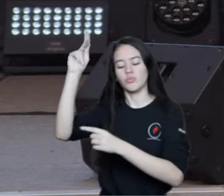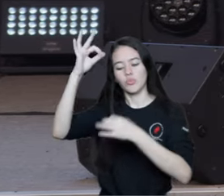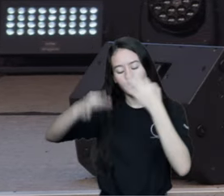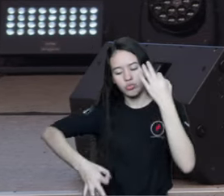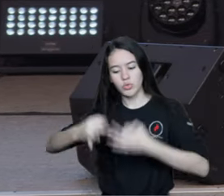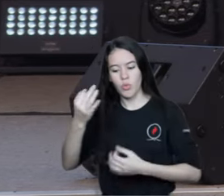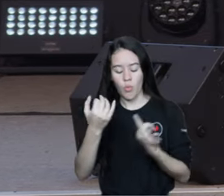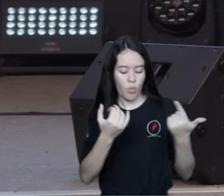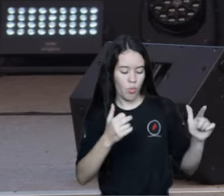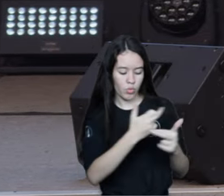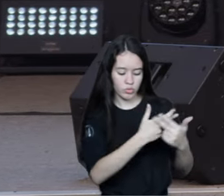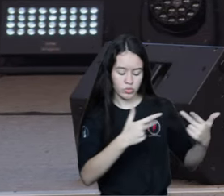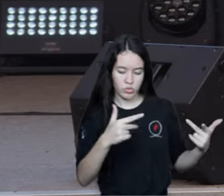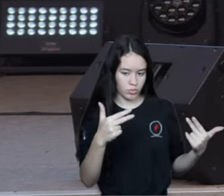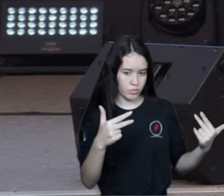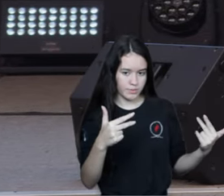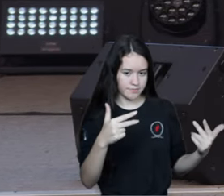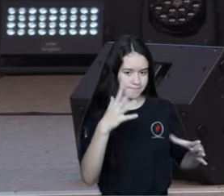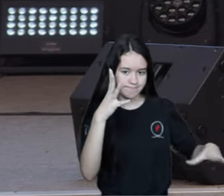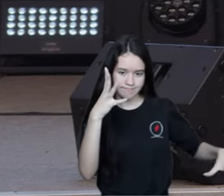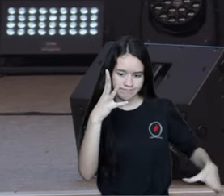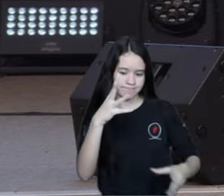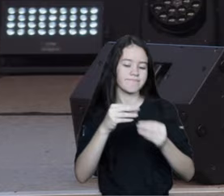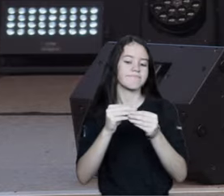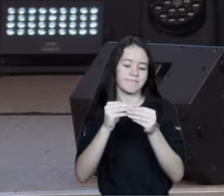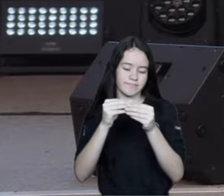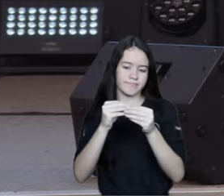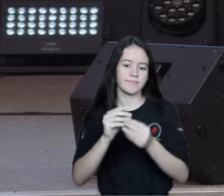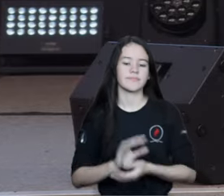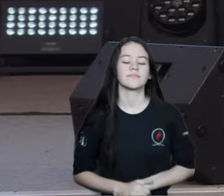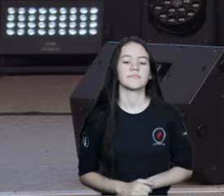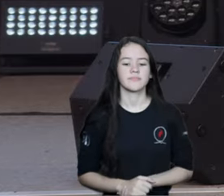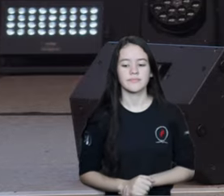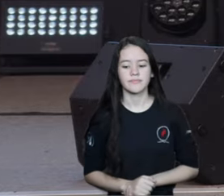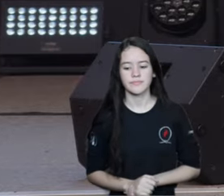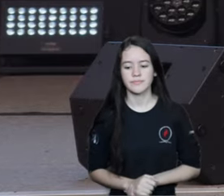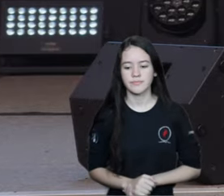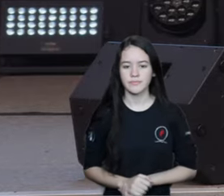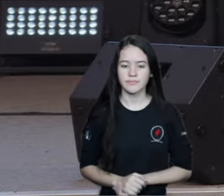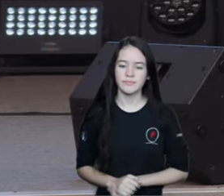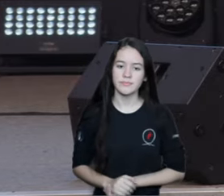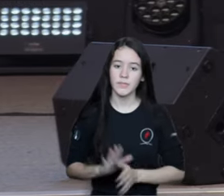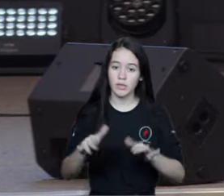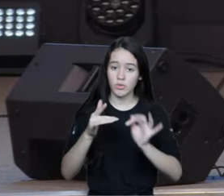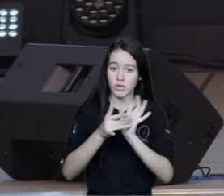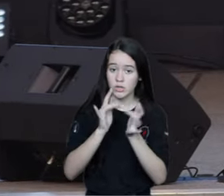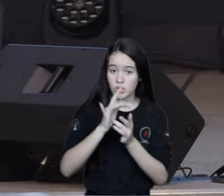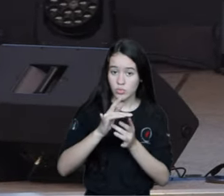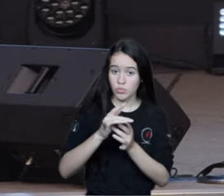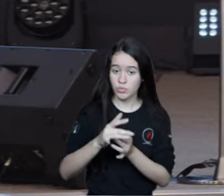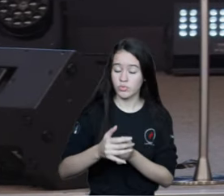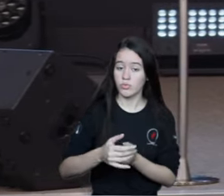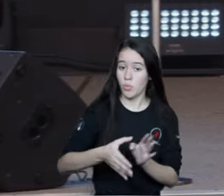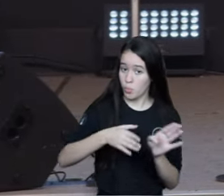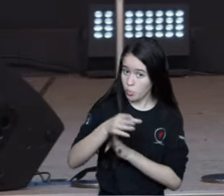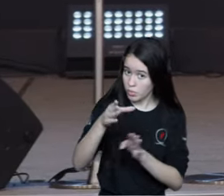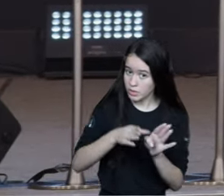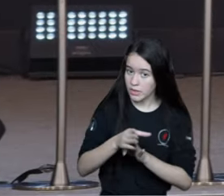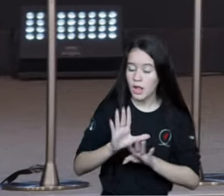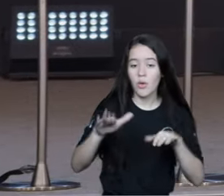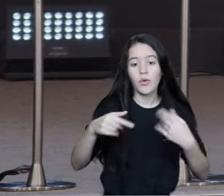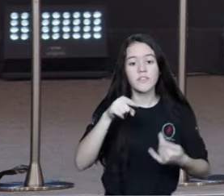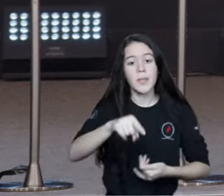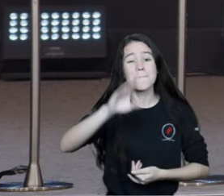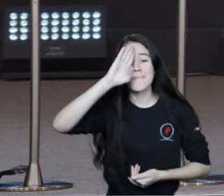a sua justiça e todas essas coisas vos serão acrescentadas então Jesus está dando a dica que quando você